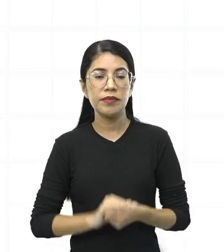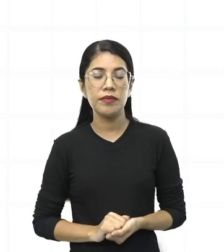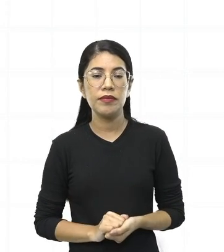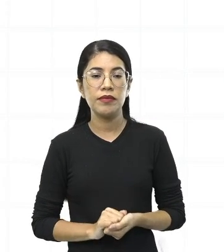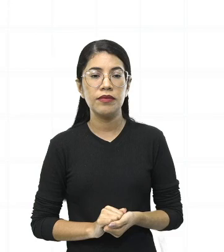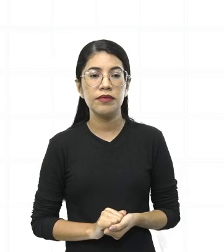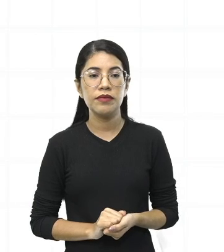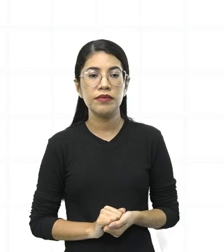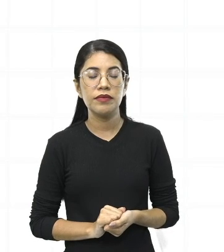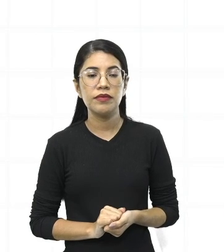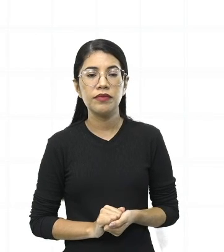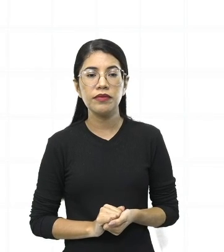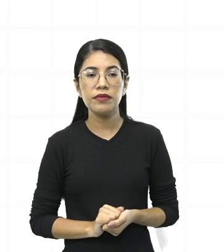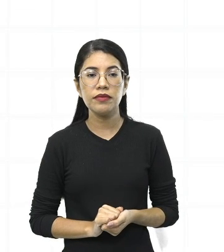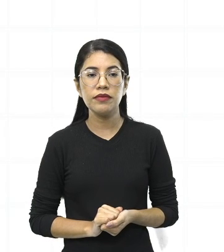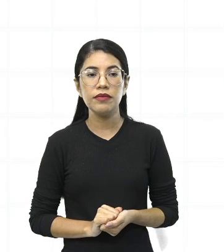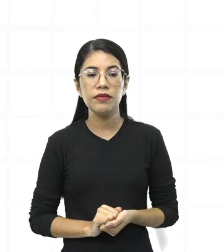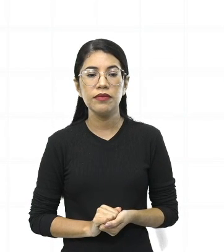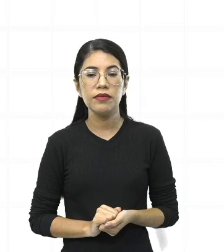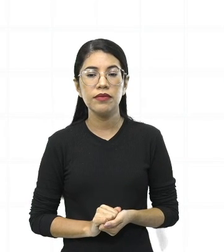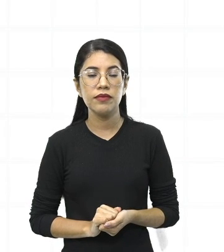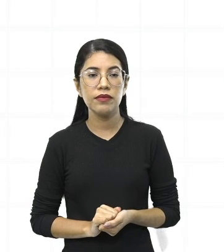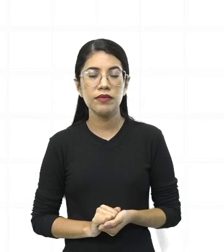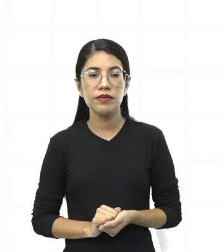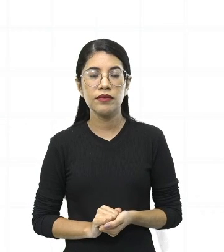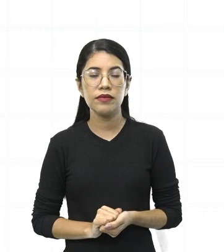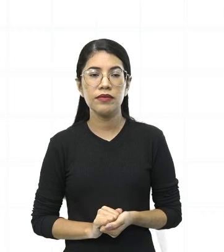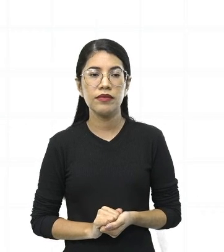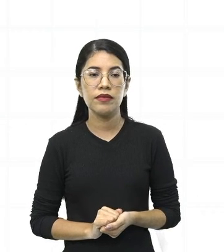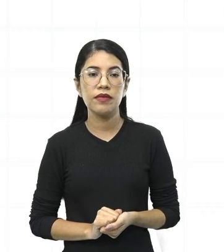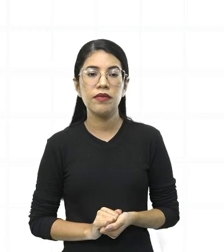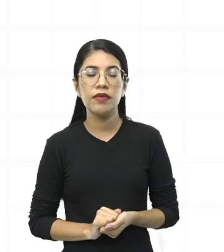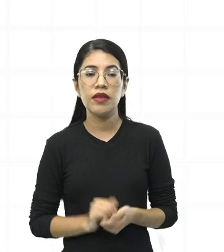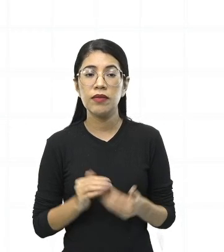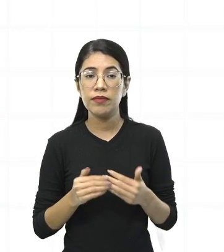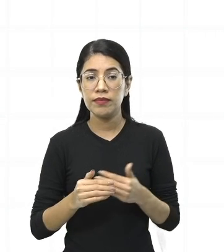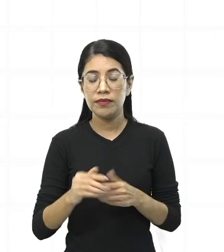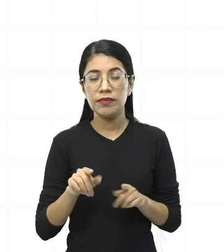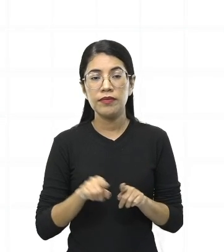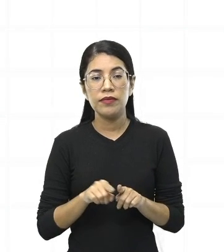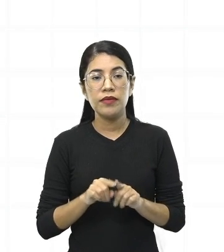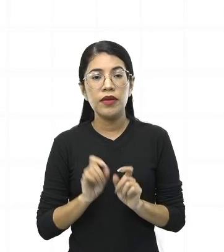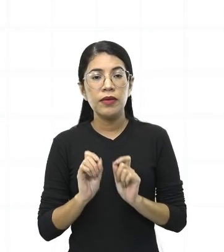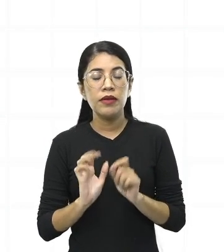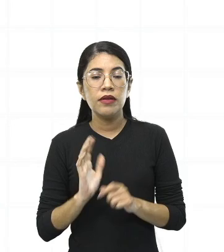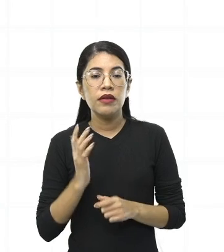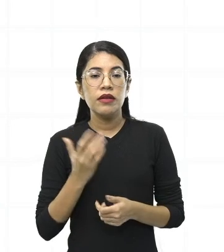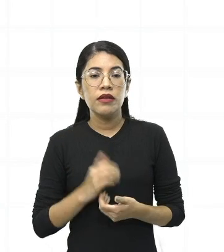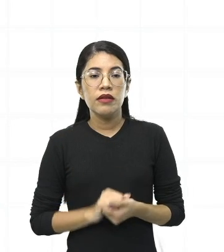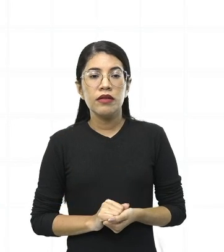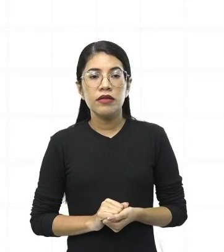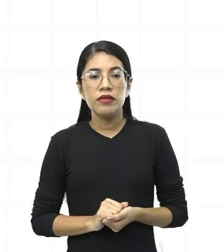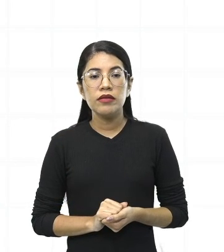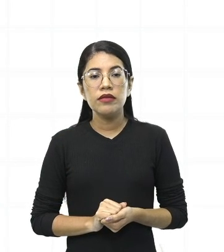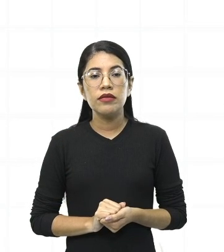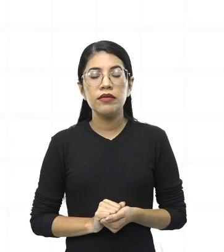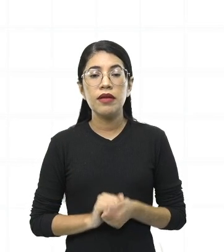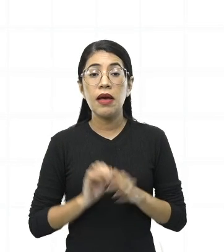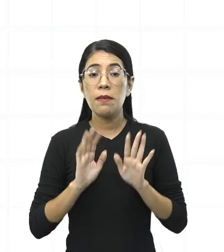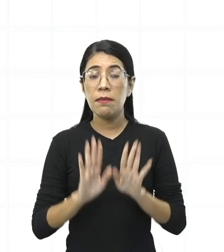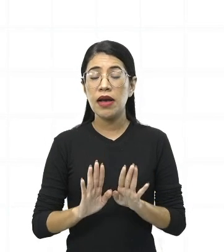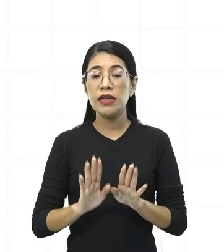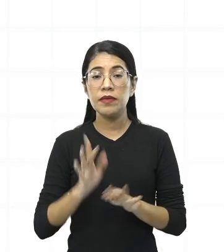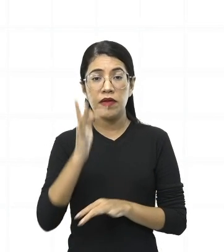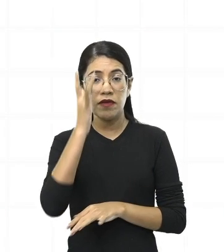desse período. Continuando, dando sequência, então, aí, né? Ao nosso texto. Ó. Mas,